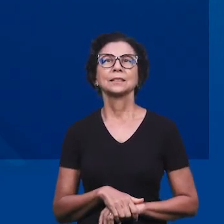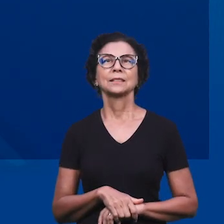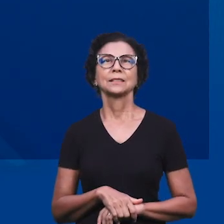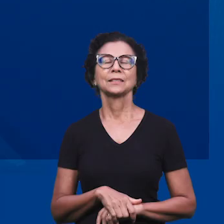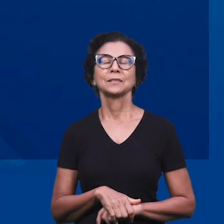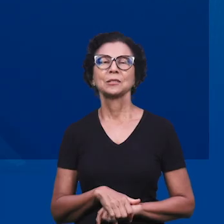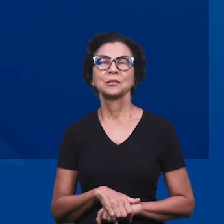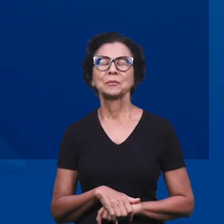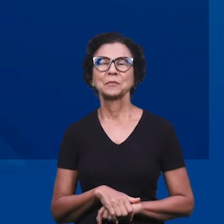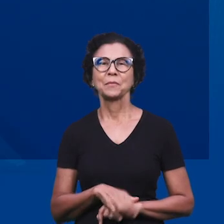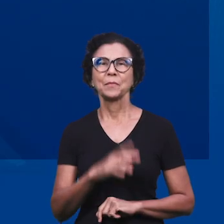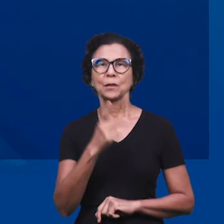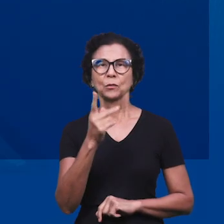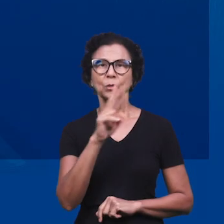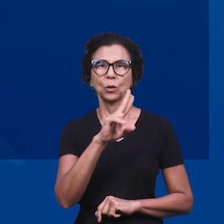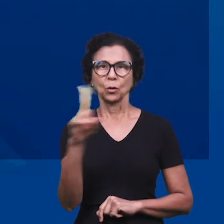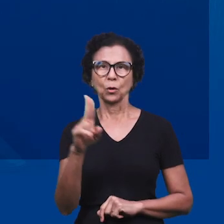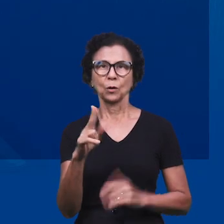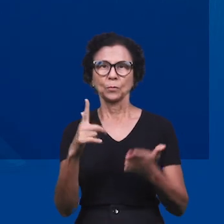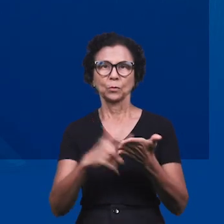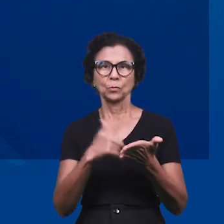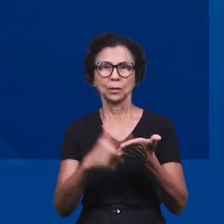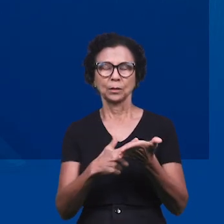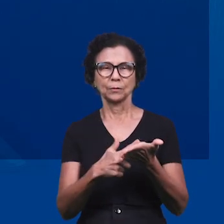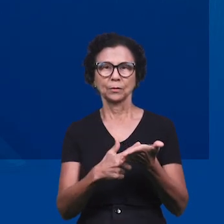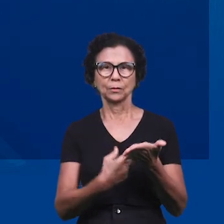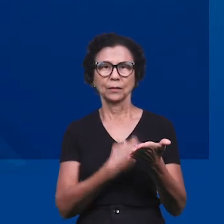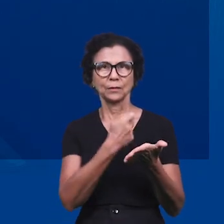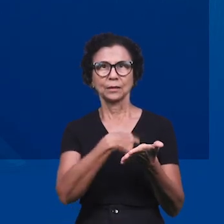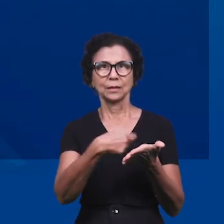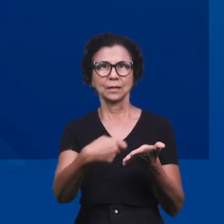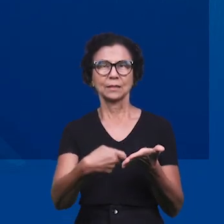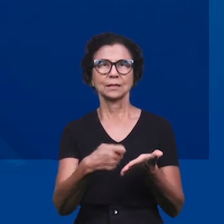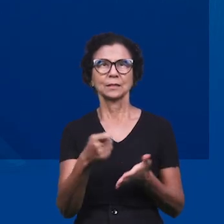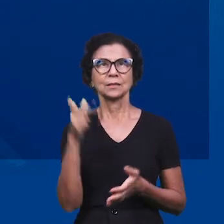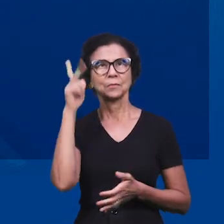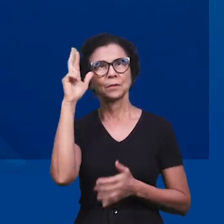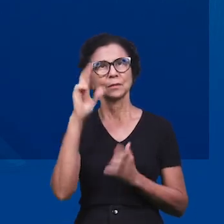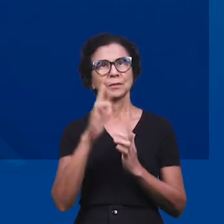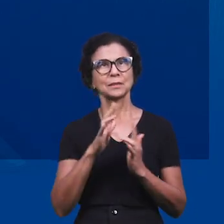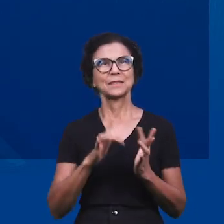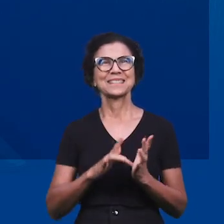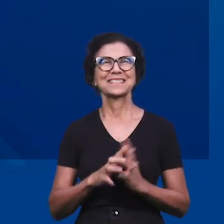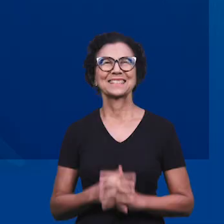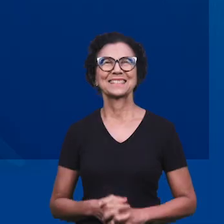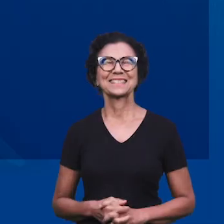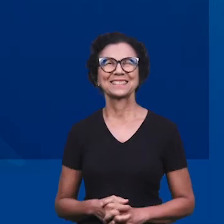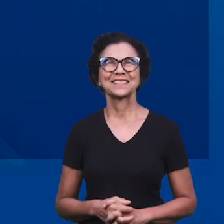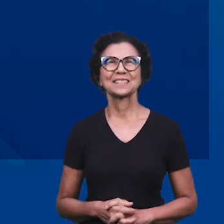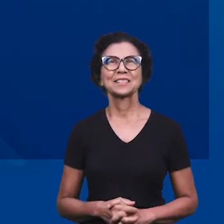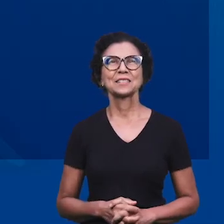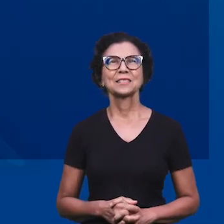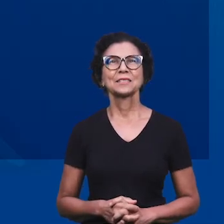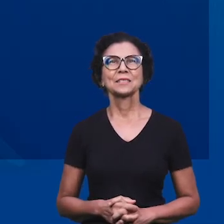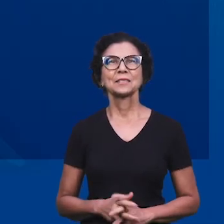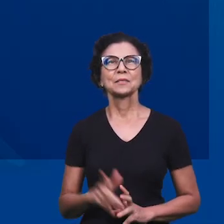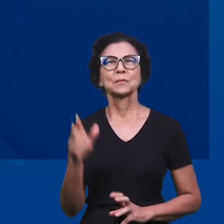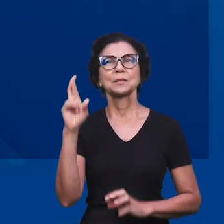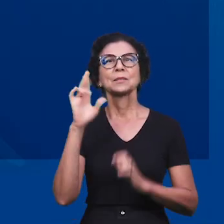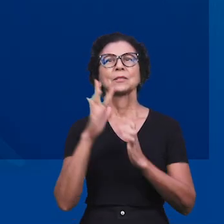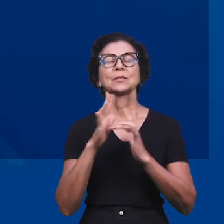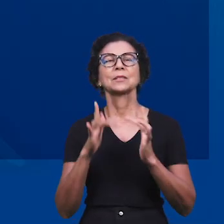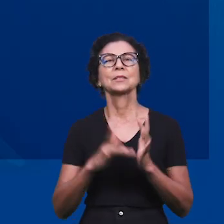Jesús. La paz del Señor Jesús. Del Señor Jesús. Leyendo Apocalipsis capítulo 3, verso